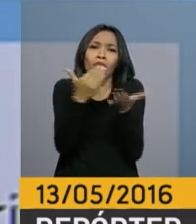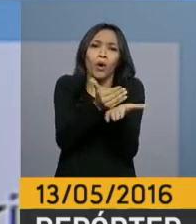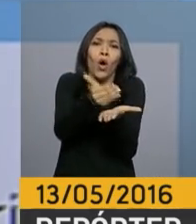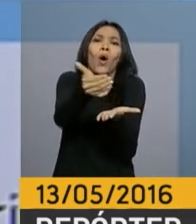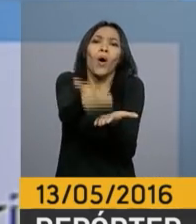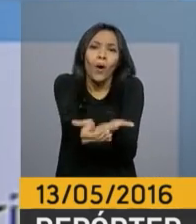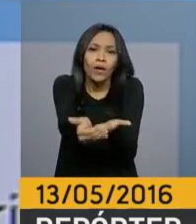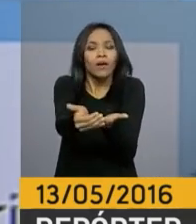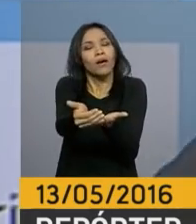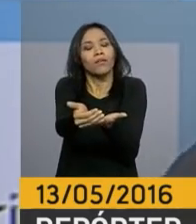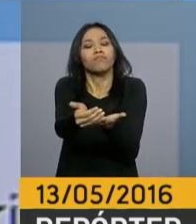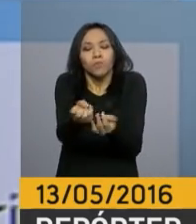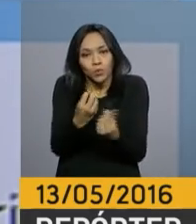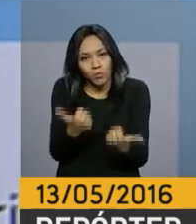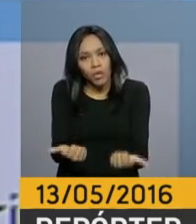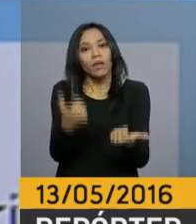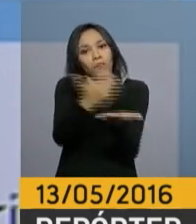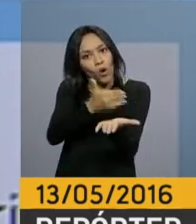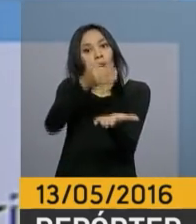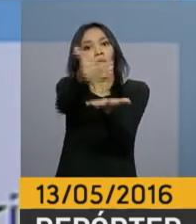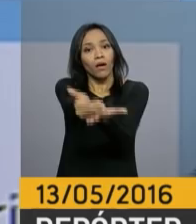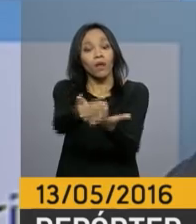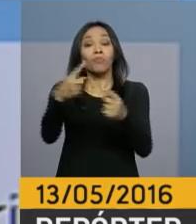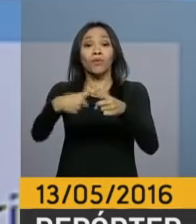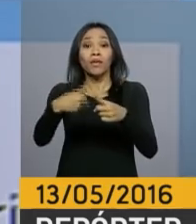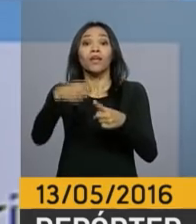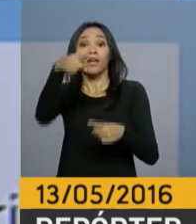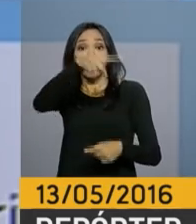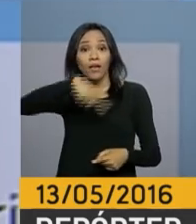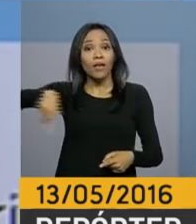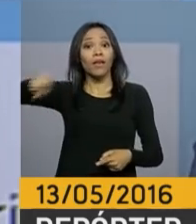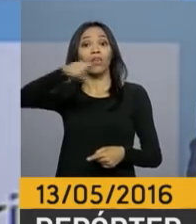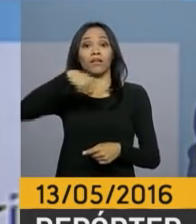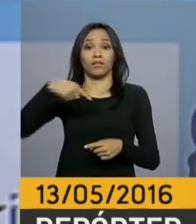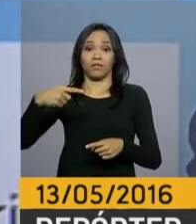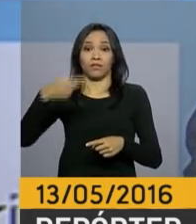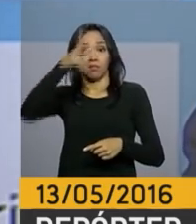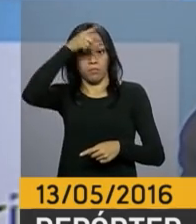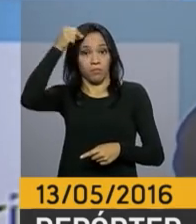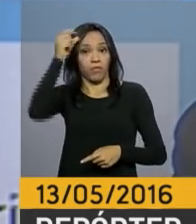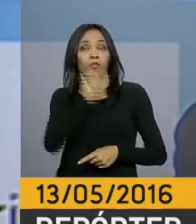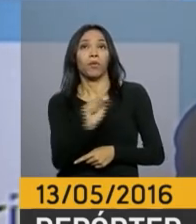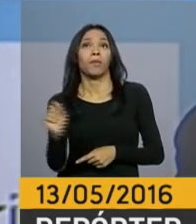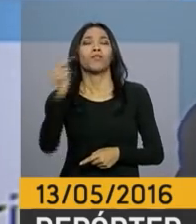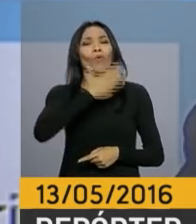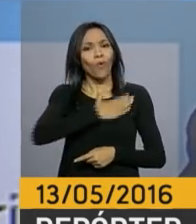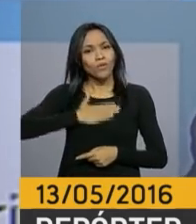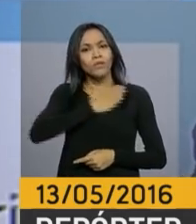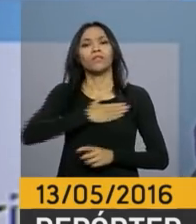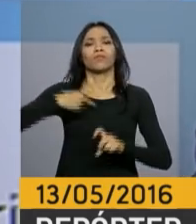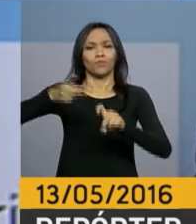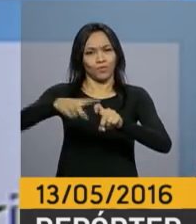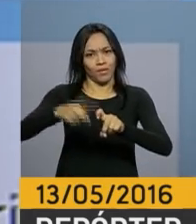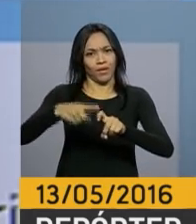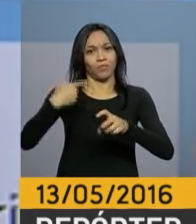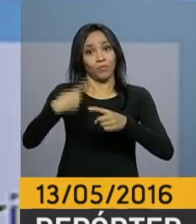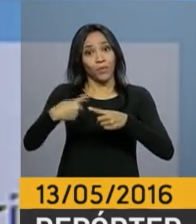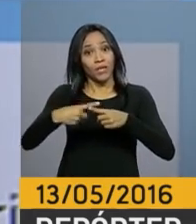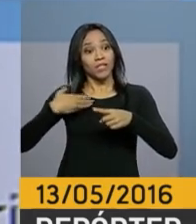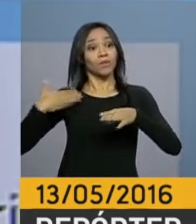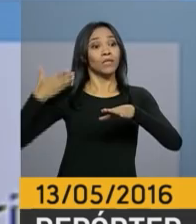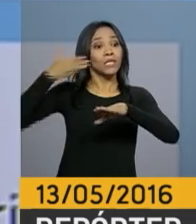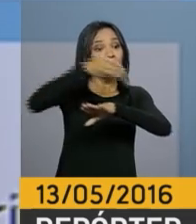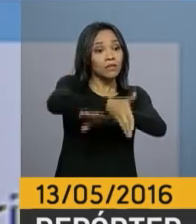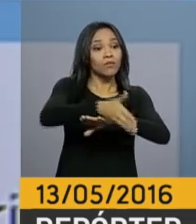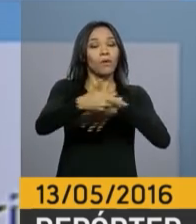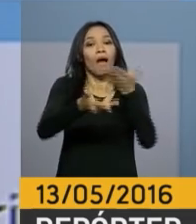estão satisfeitos com esses médicos lá morando na sua cidade dando expediente integral nos postos de saúde atendendo